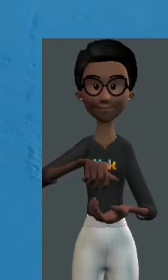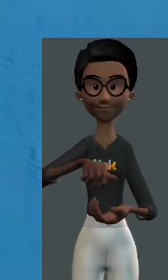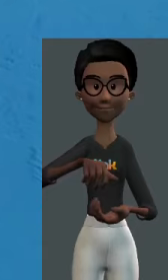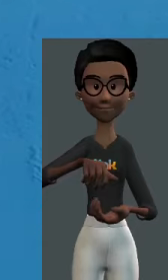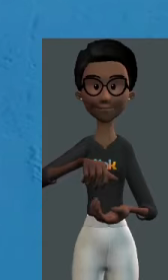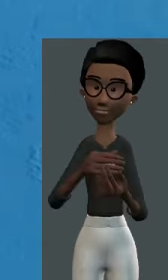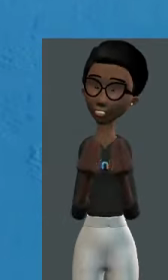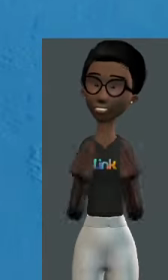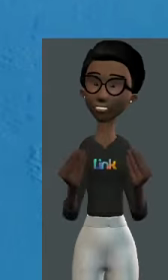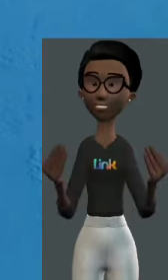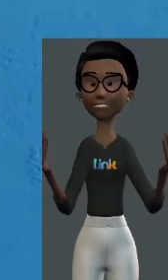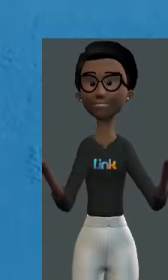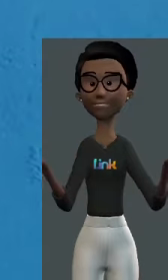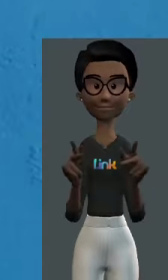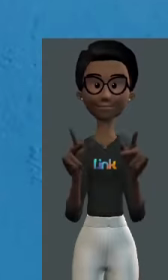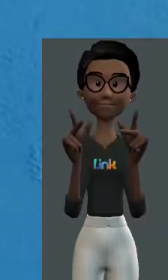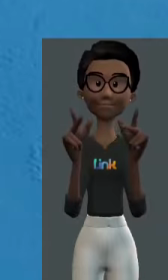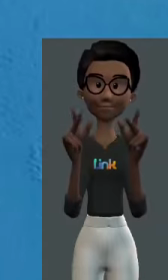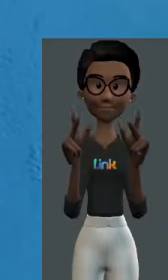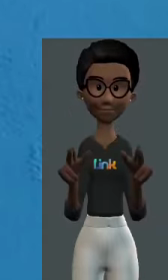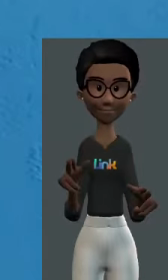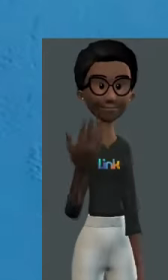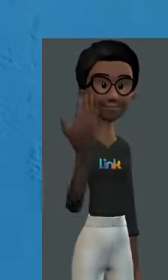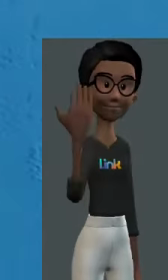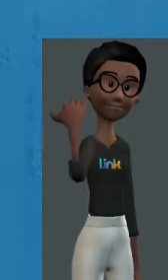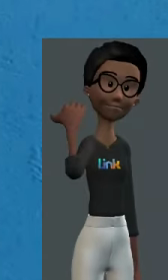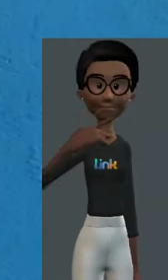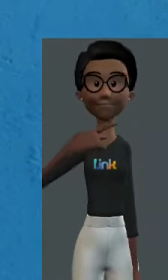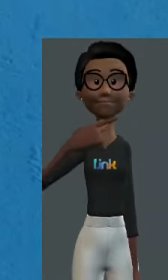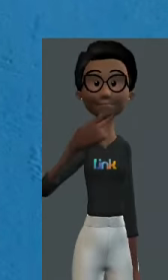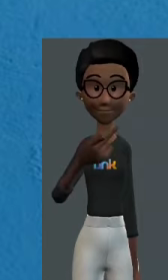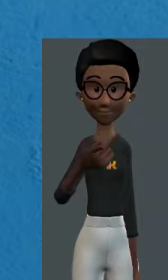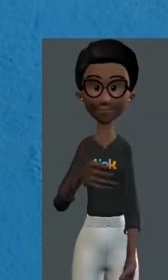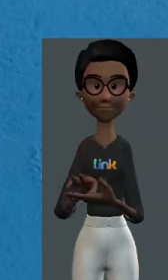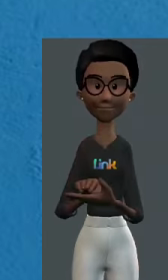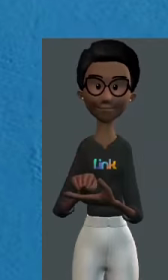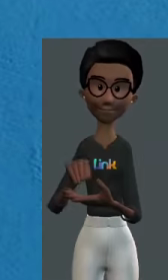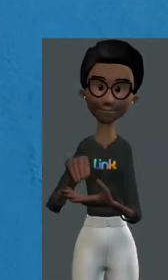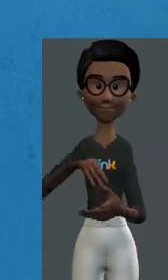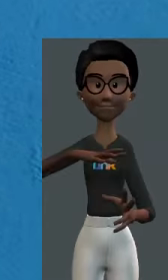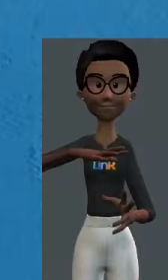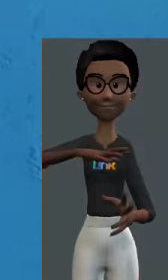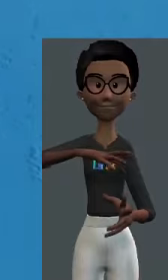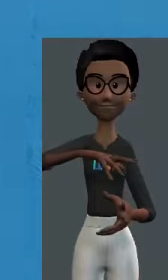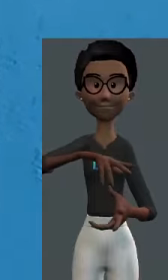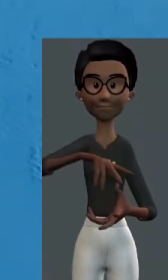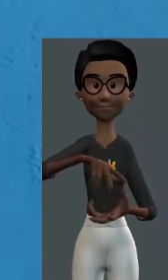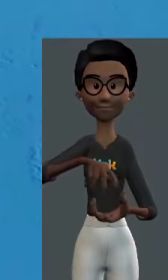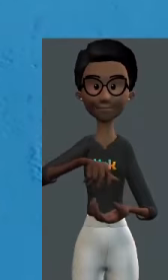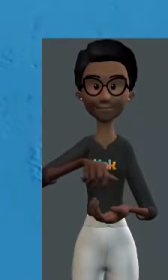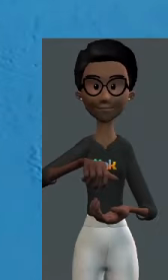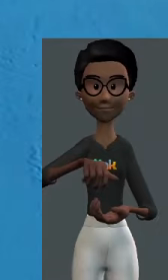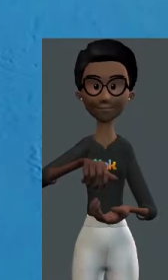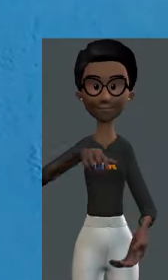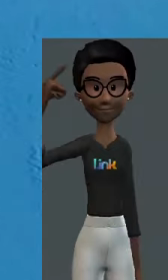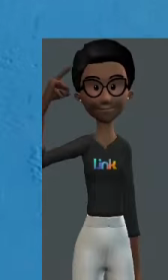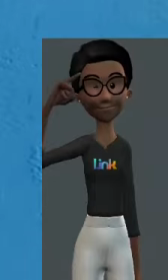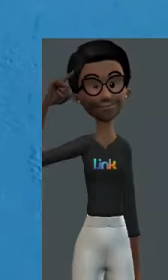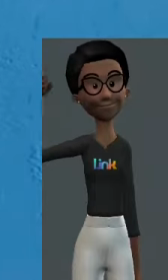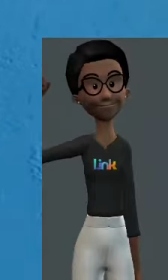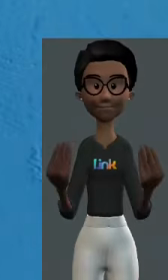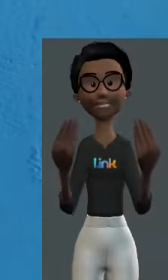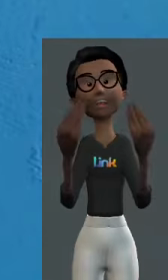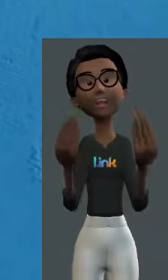Sócrates, Platão deixou sim obras escritas. Sua principal é A República, um material que não é um livro